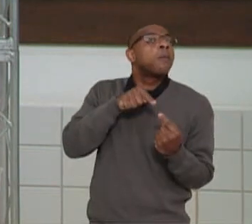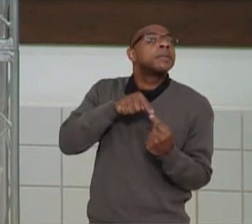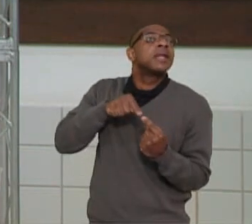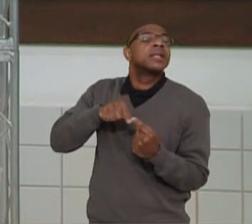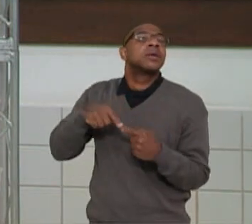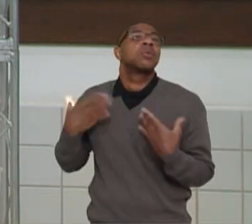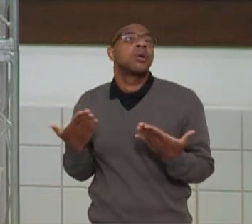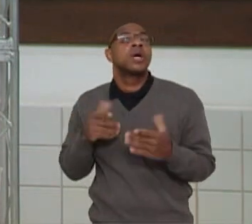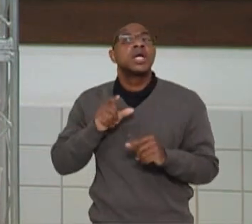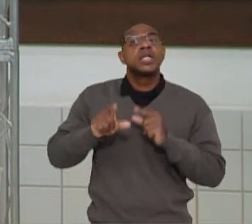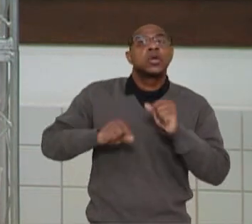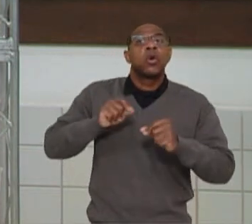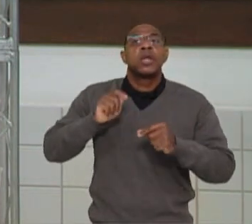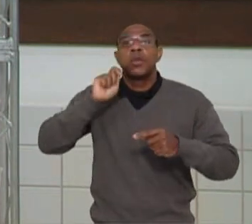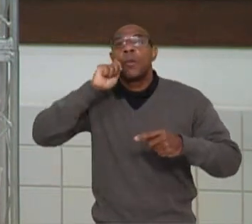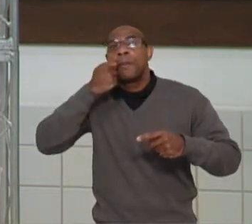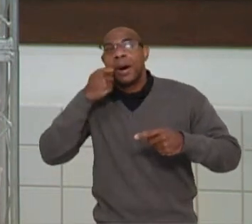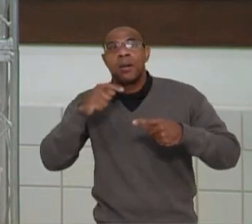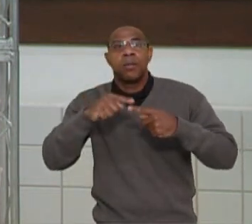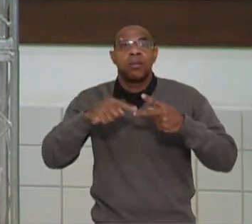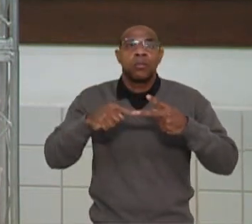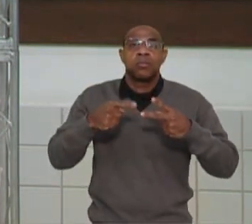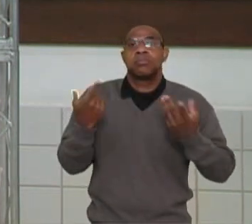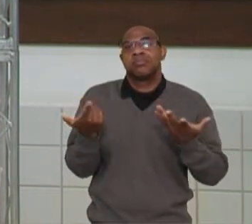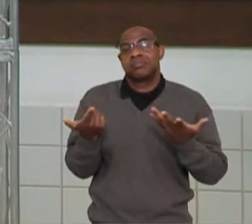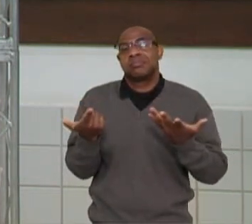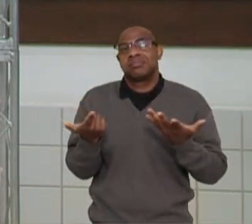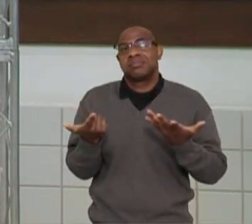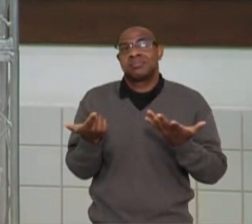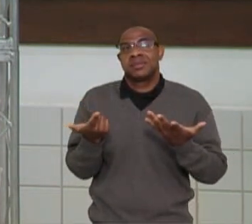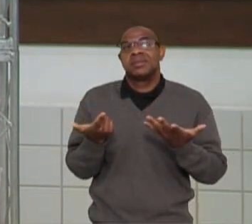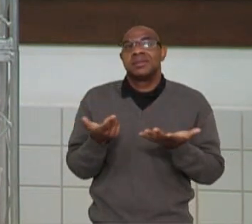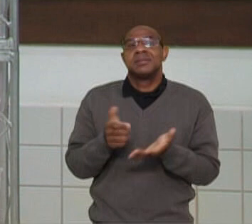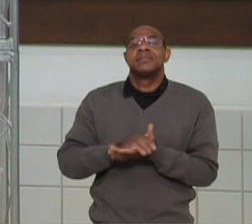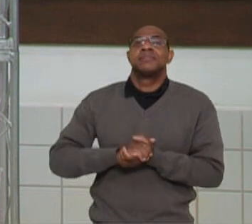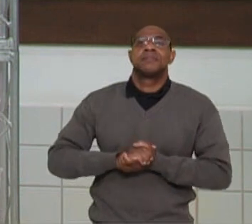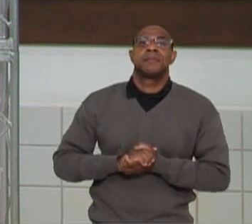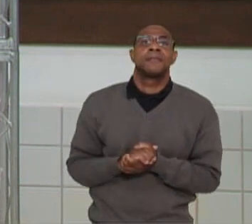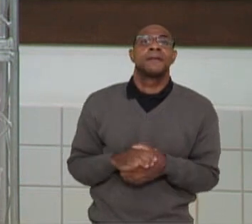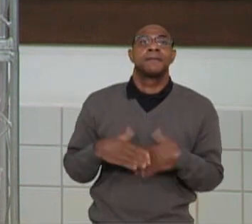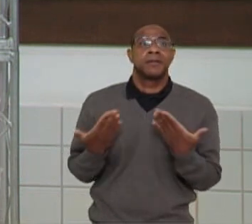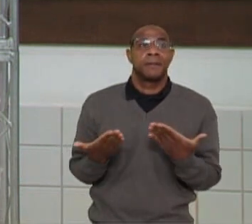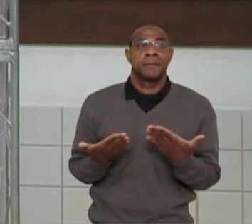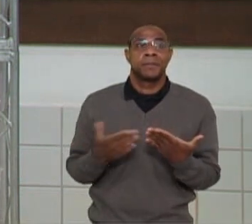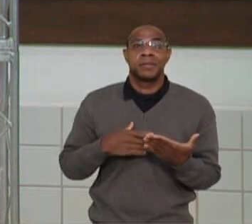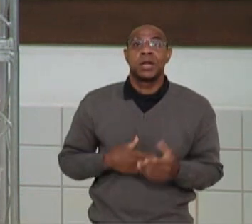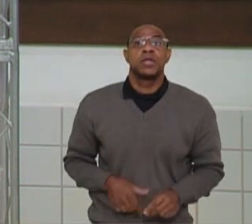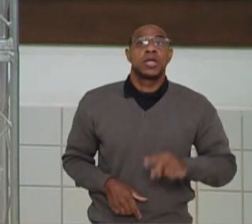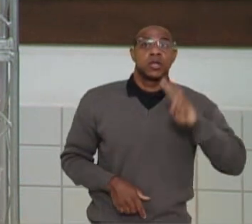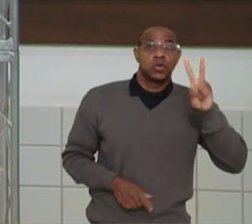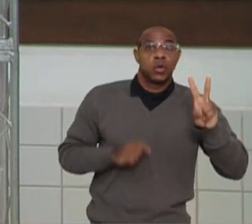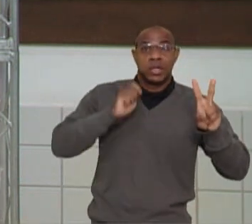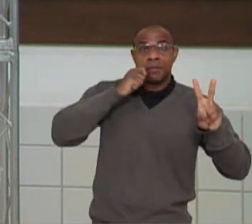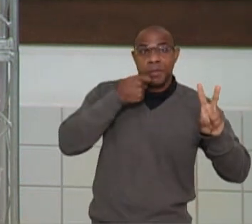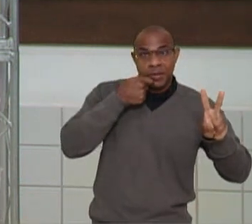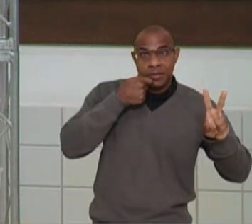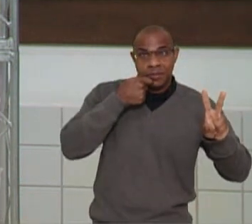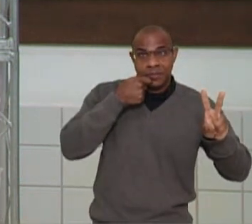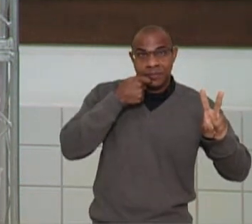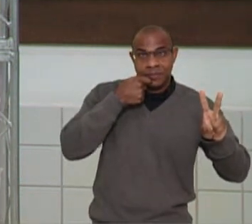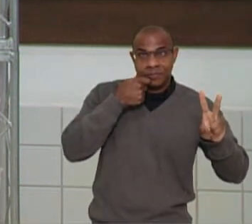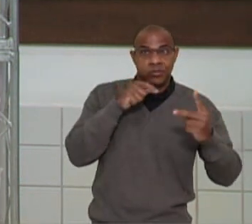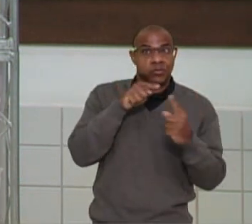a escolha do pão não interfere na escolha do recheio, a escolha do recheio não interfere na escolha do molho. Então, eu tenho 2 pães, 2 tipos de